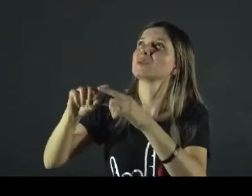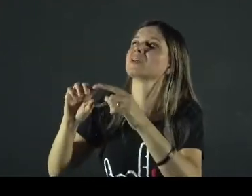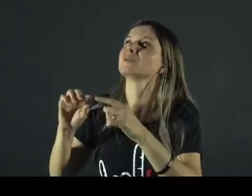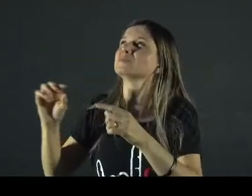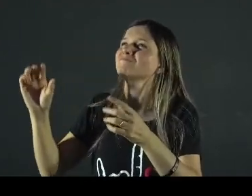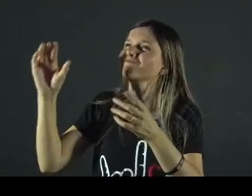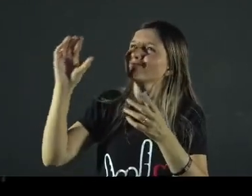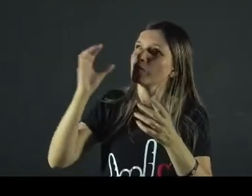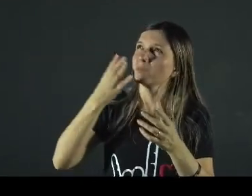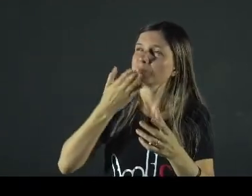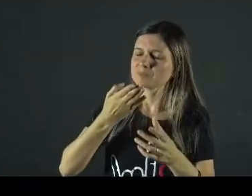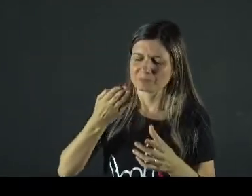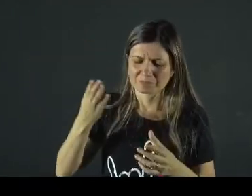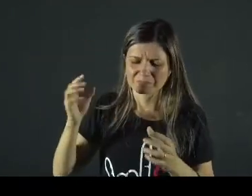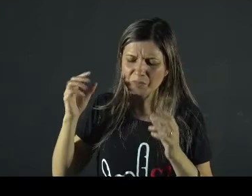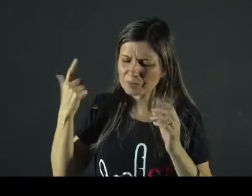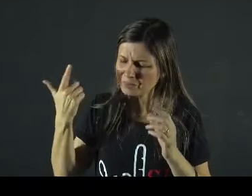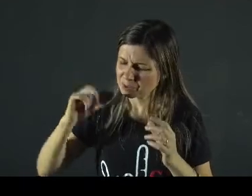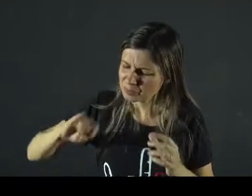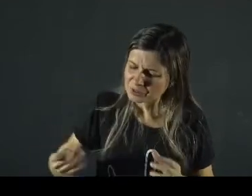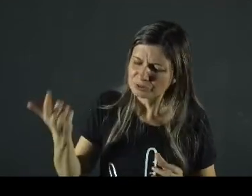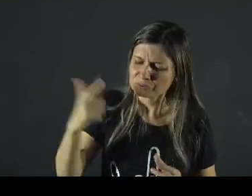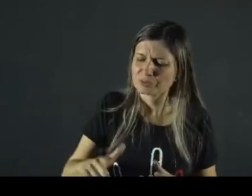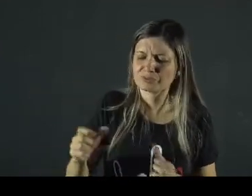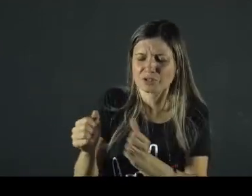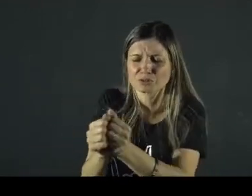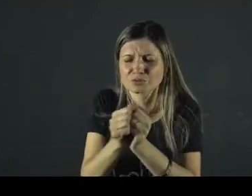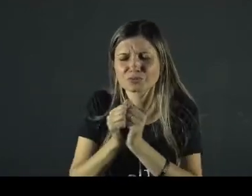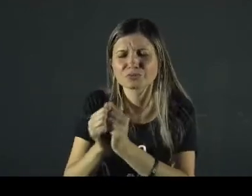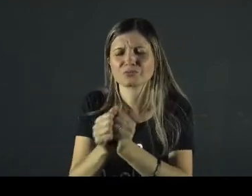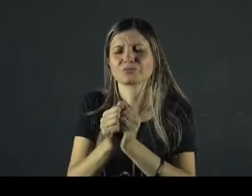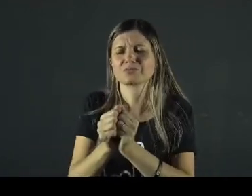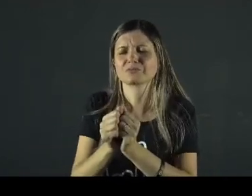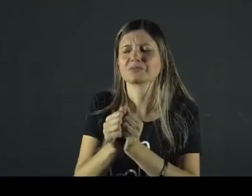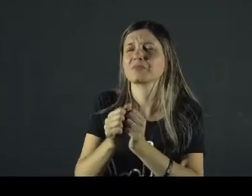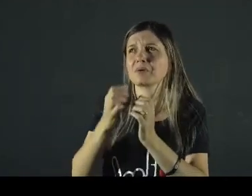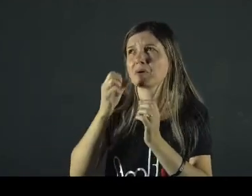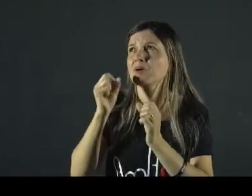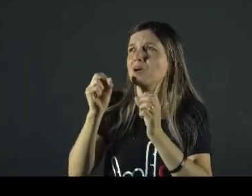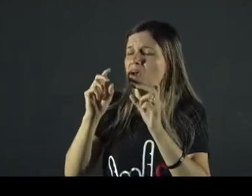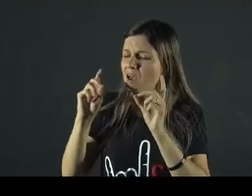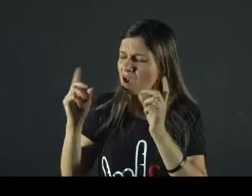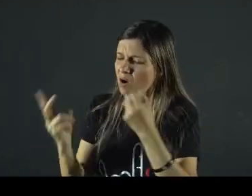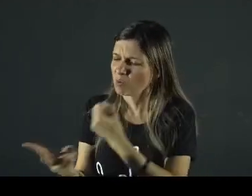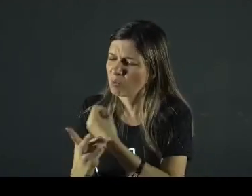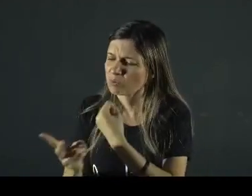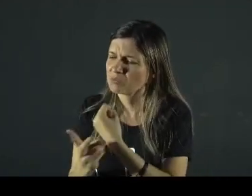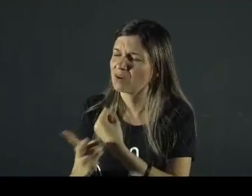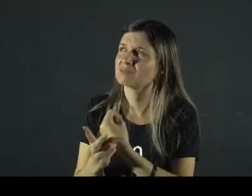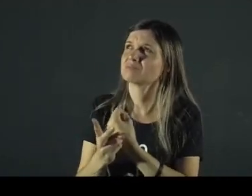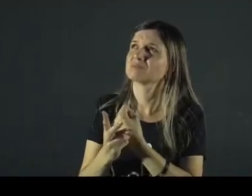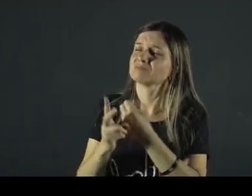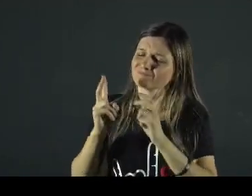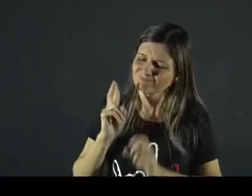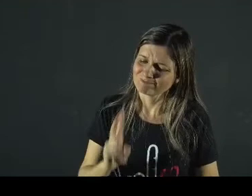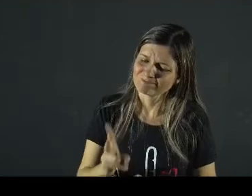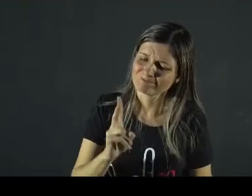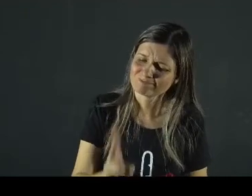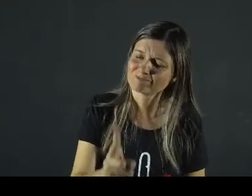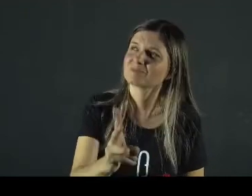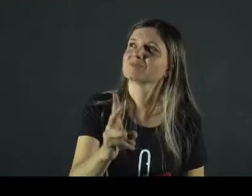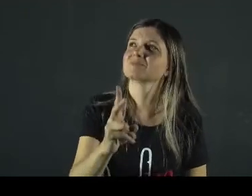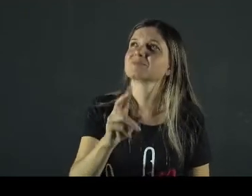que estão tendo uma nova oportunidade. Sê com eles, cuida deles, meu Pai, em